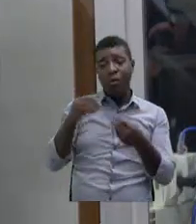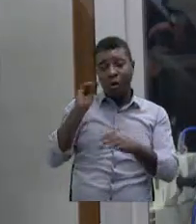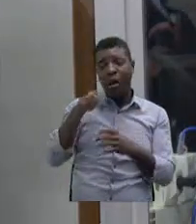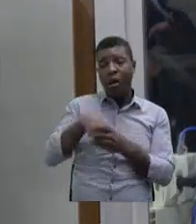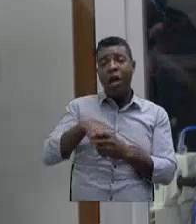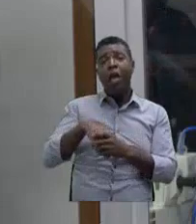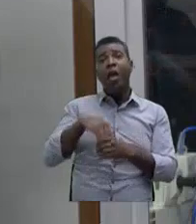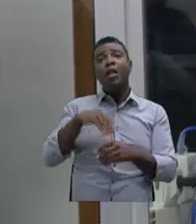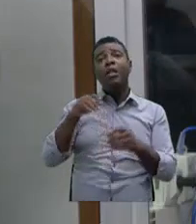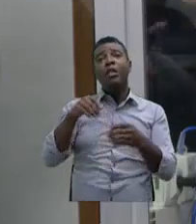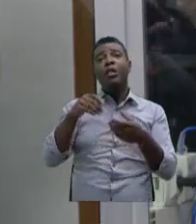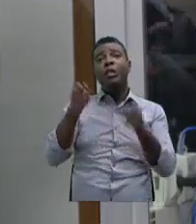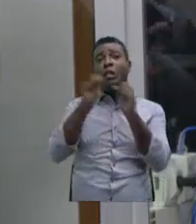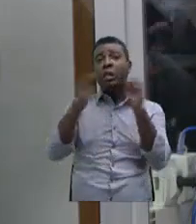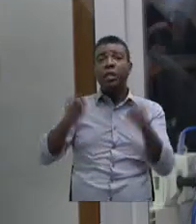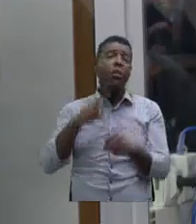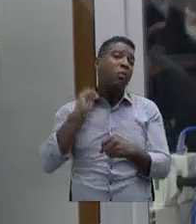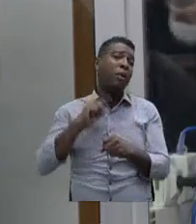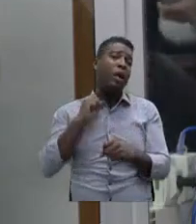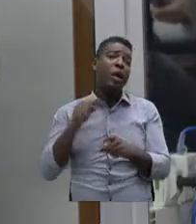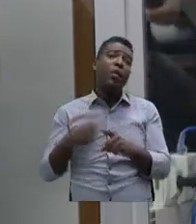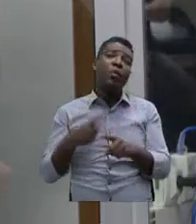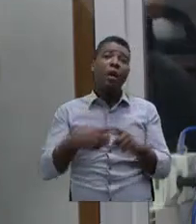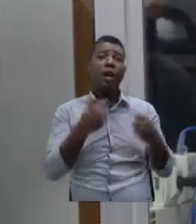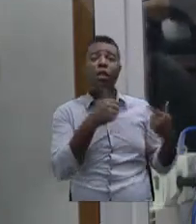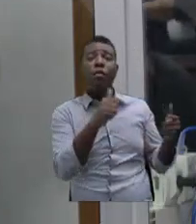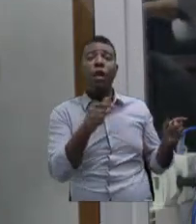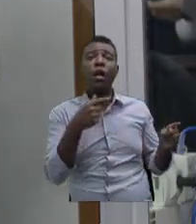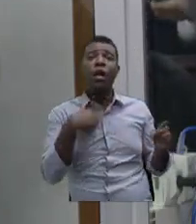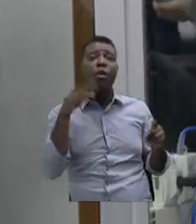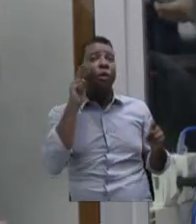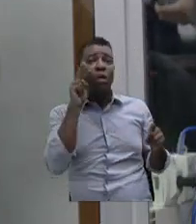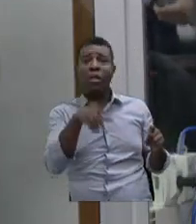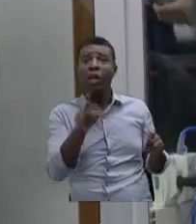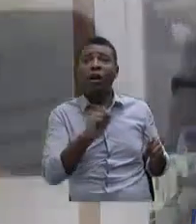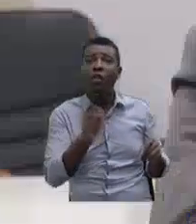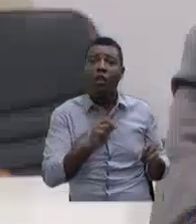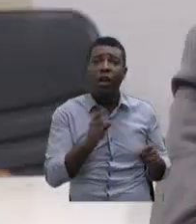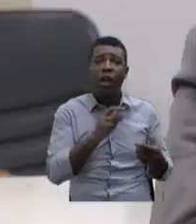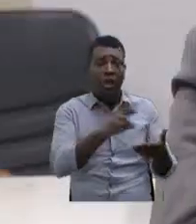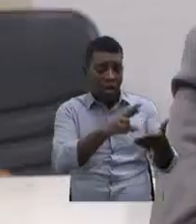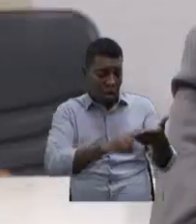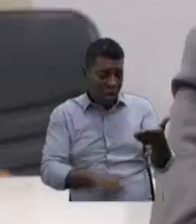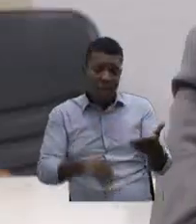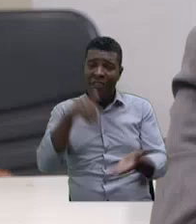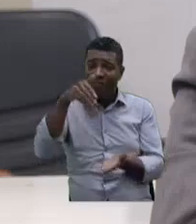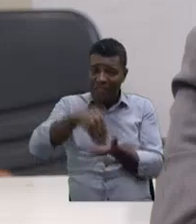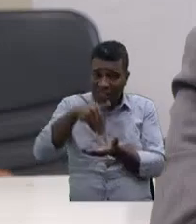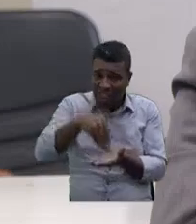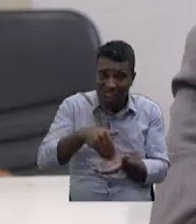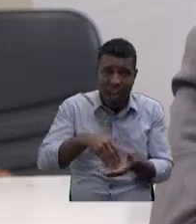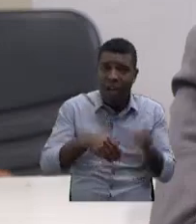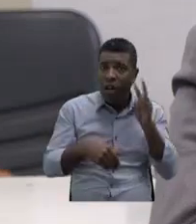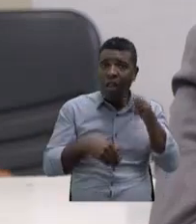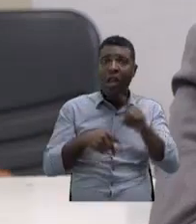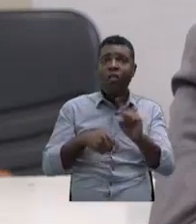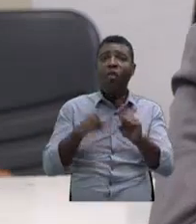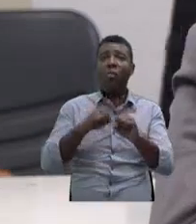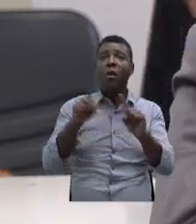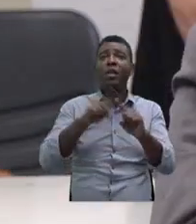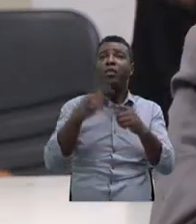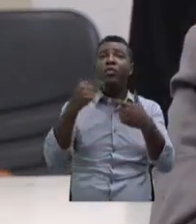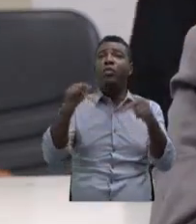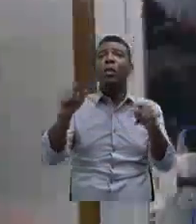devem se reportar, já que nós não temos mais, eu não vi a redação final ainda, mas, se não me engano, nós não temos mais a diretoria do audiovisual na